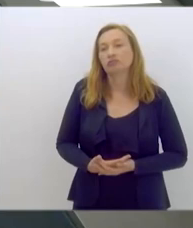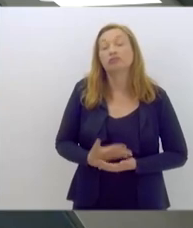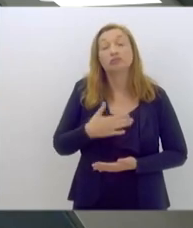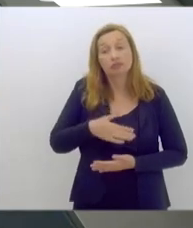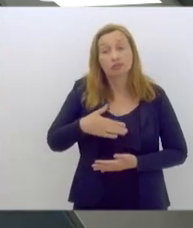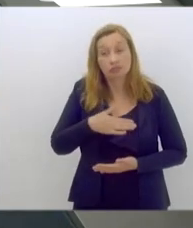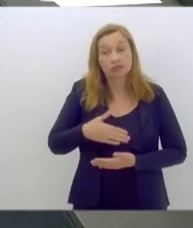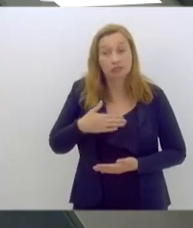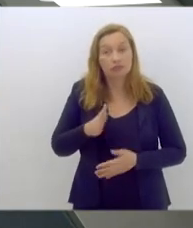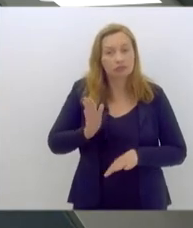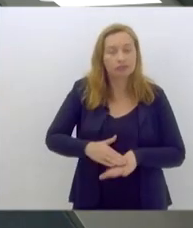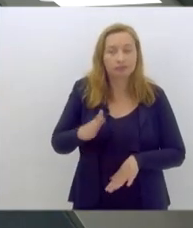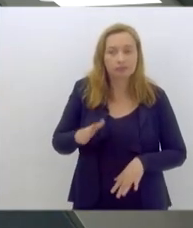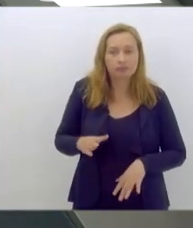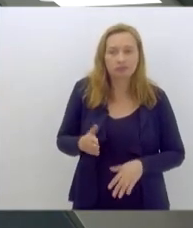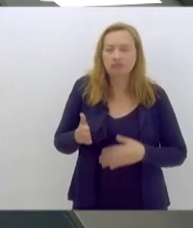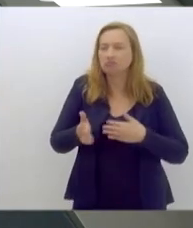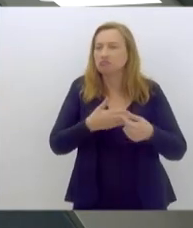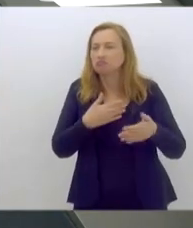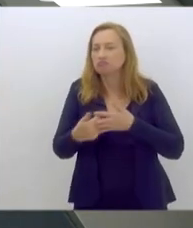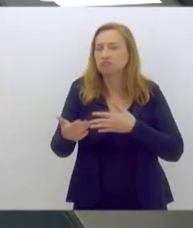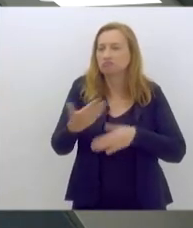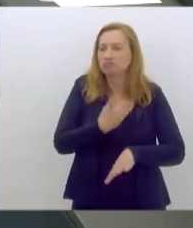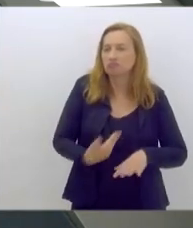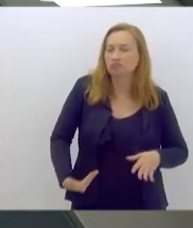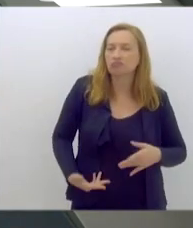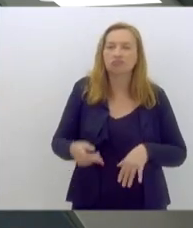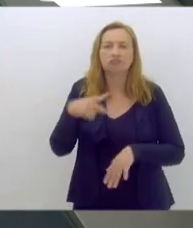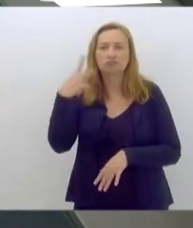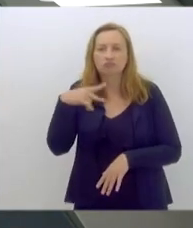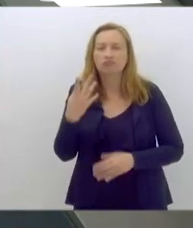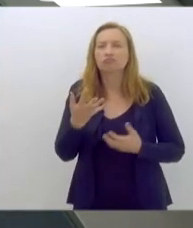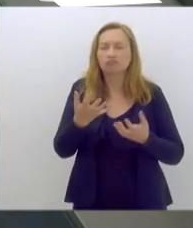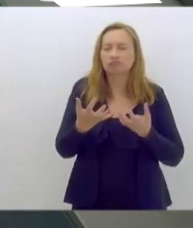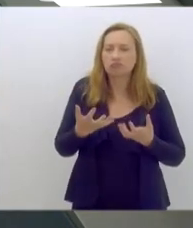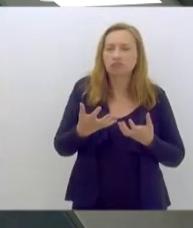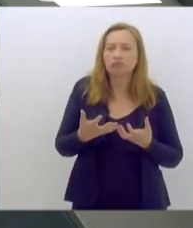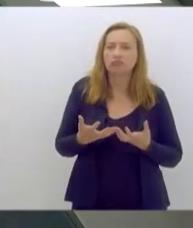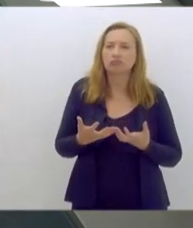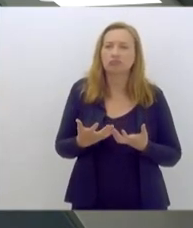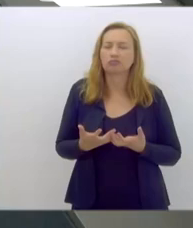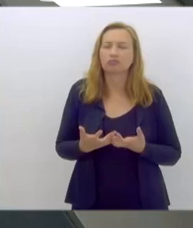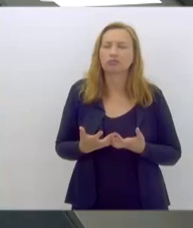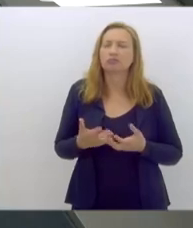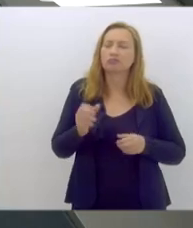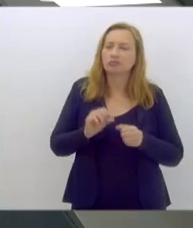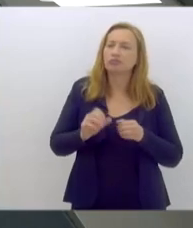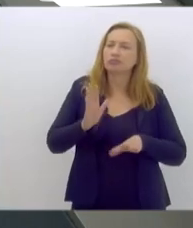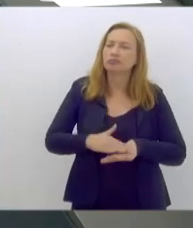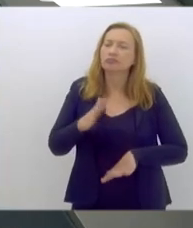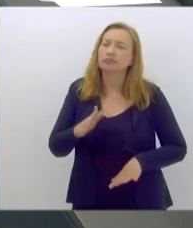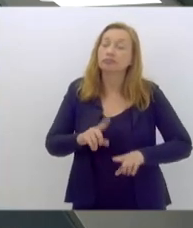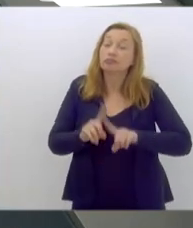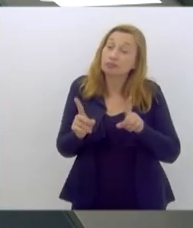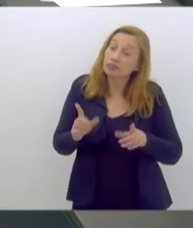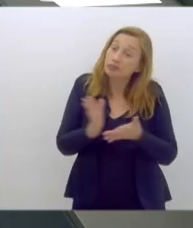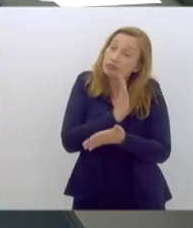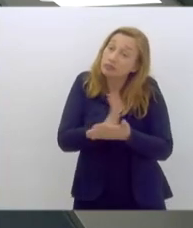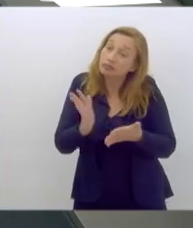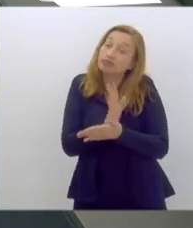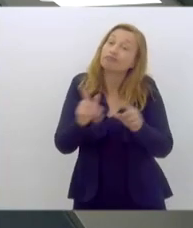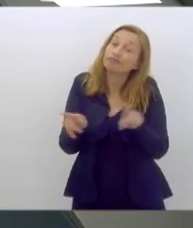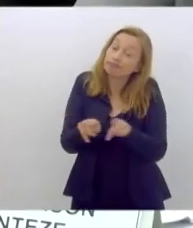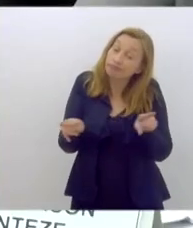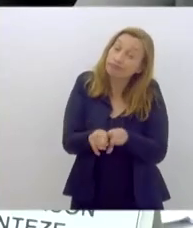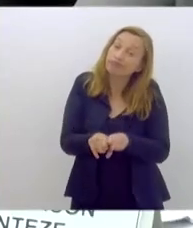gostaria de estar fazendo mais qualquer governante qualquer político qualquer pessoa de bom gostaria de estar fazendo muito mais mas muitas vezes também